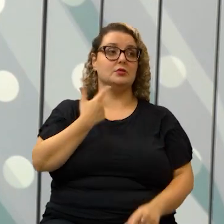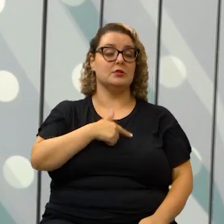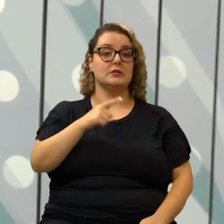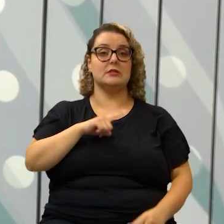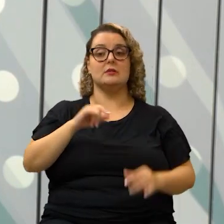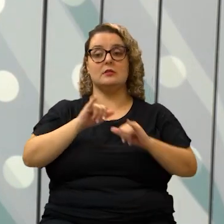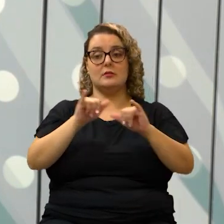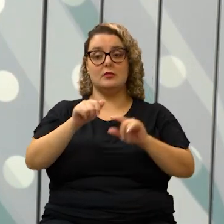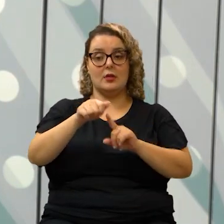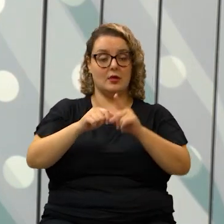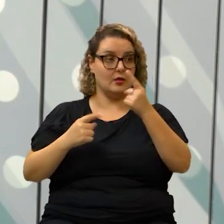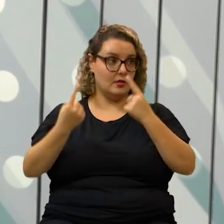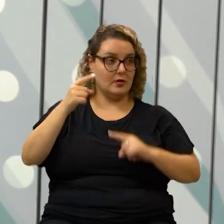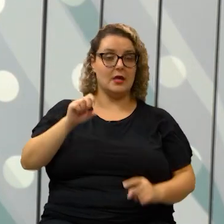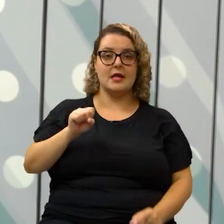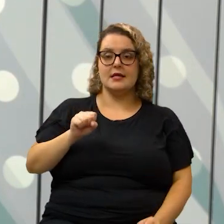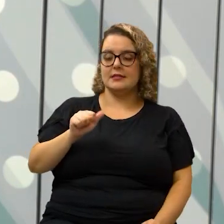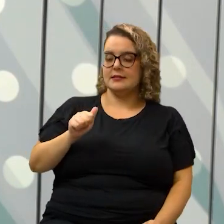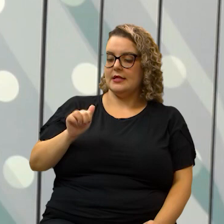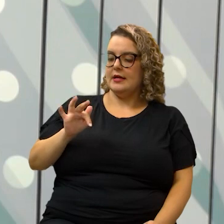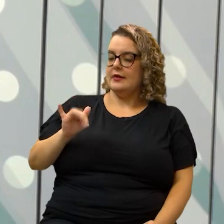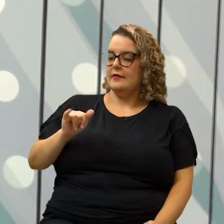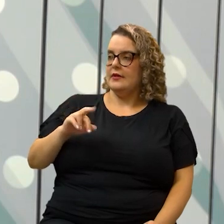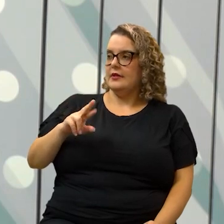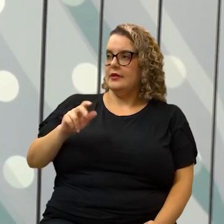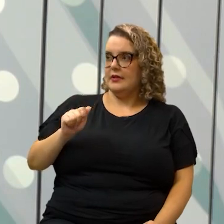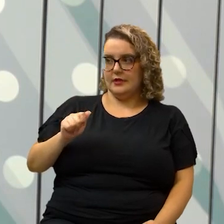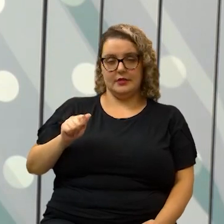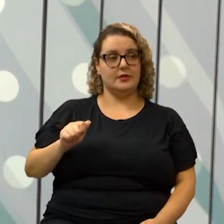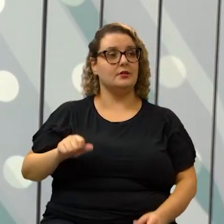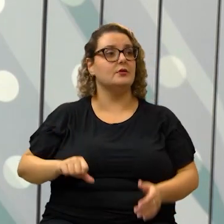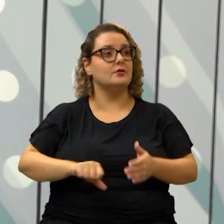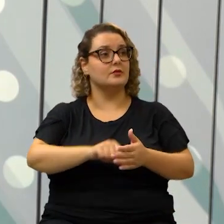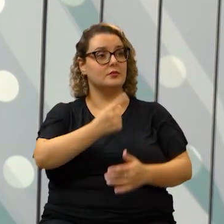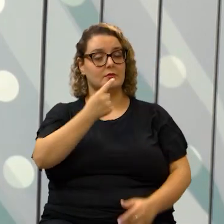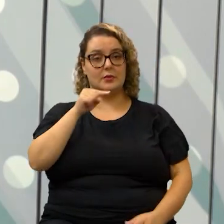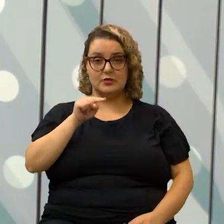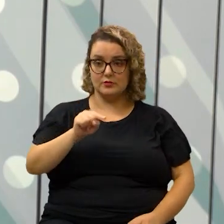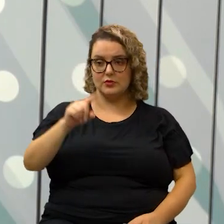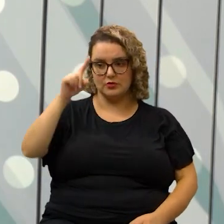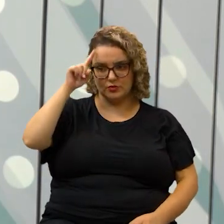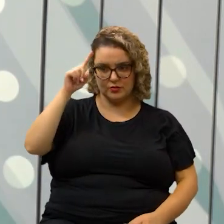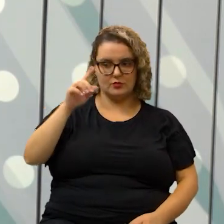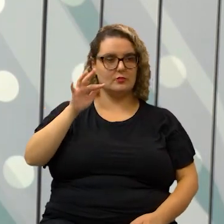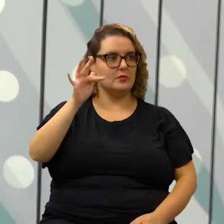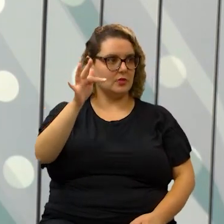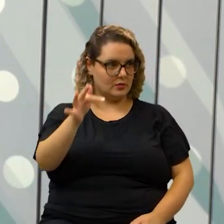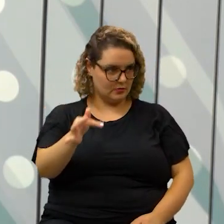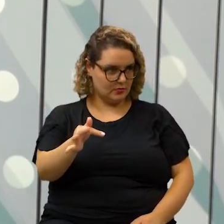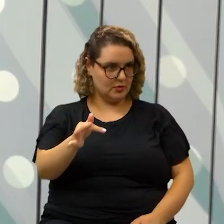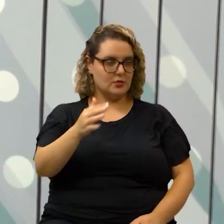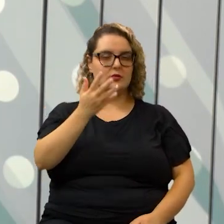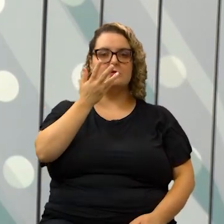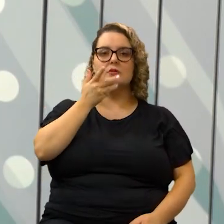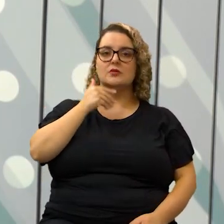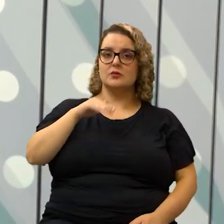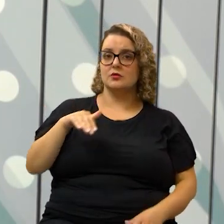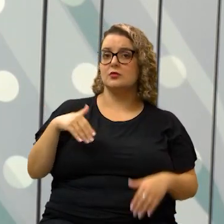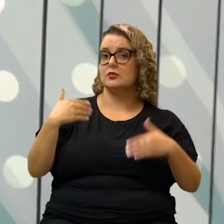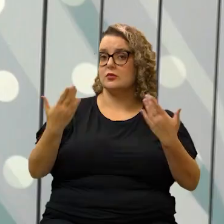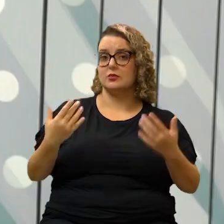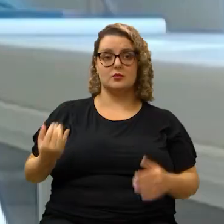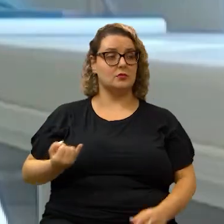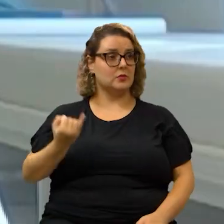primeiros 1.000 dias pelo futuro das crianças, né? Qual que é a importância da campanha, né, no seu ponto de vista como pediatra?